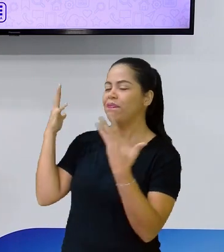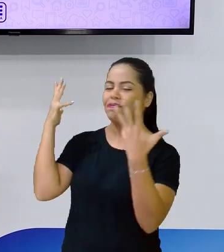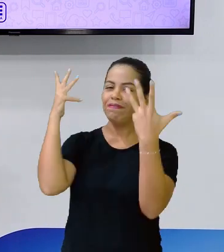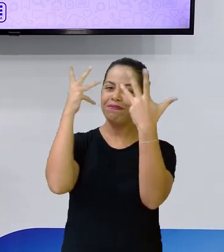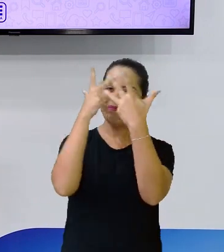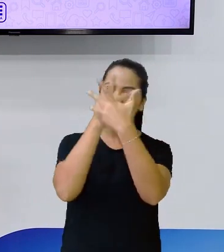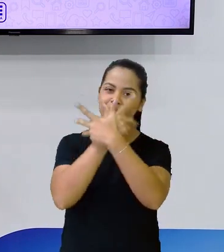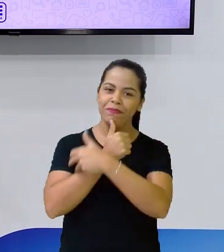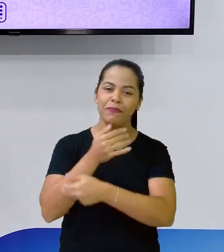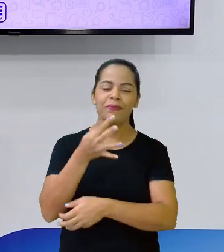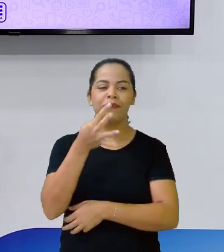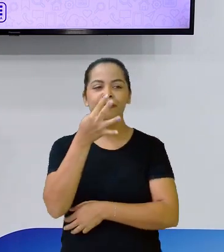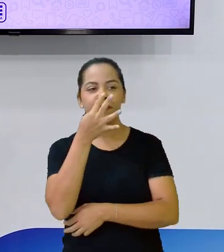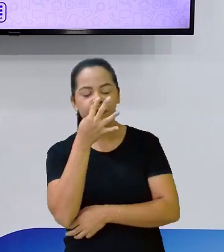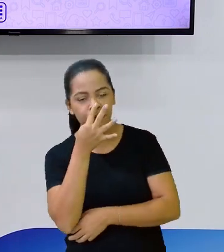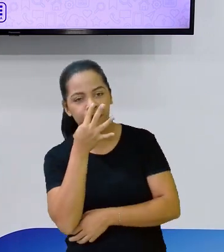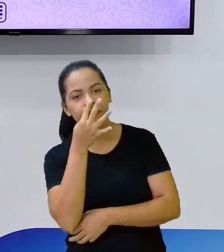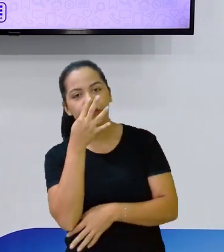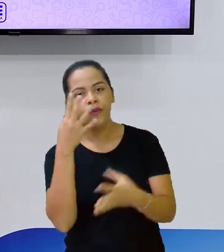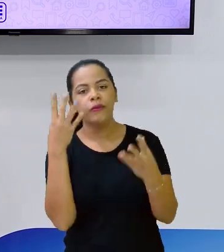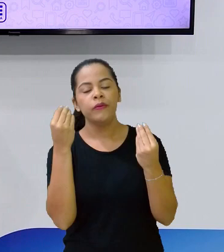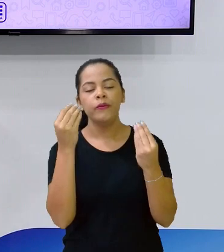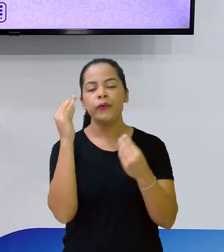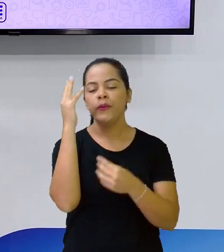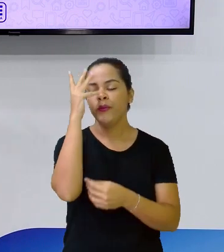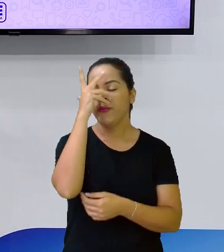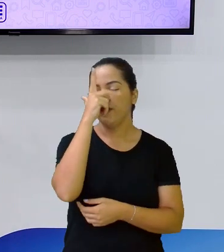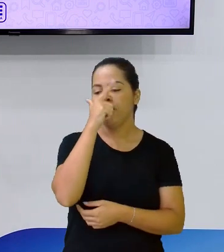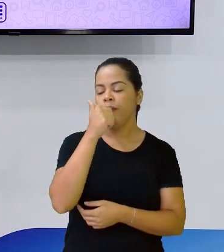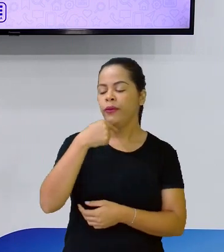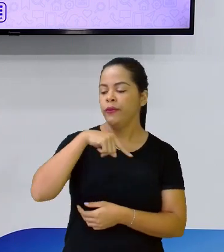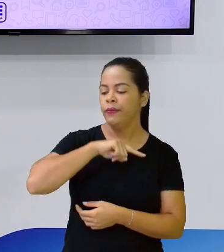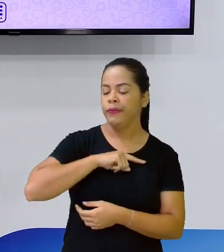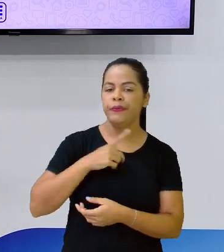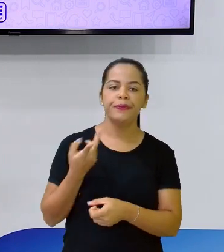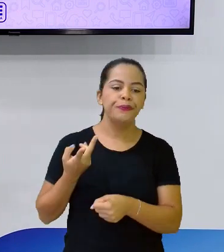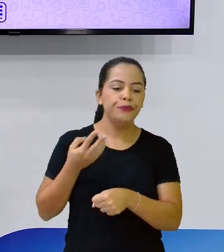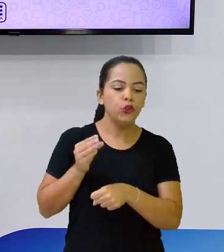animal marinho, muito bonito. E para a gente poder